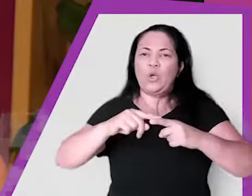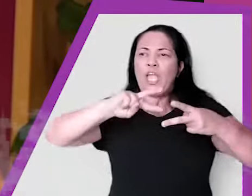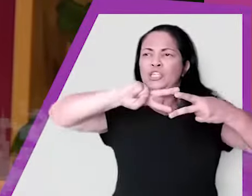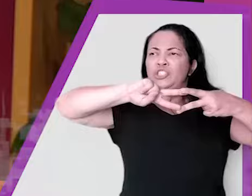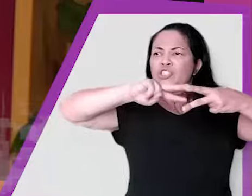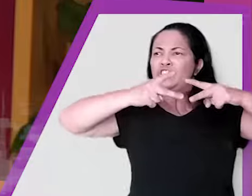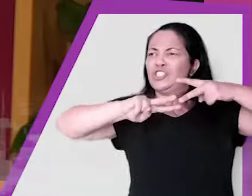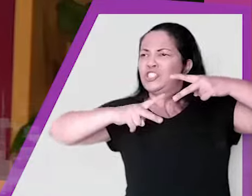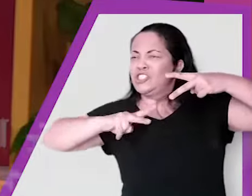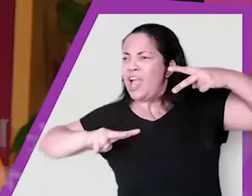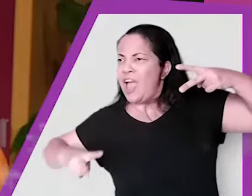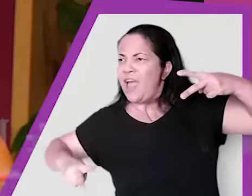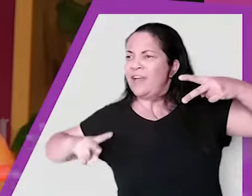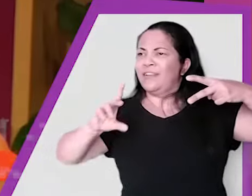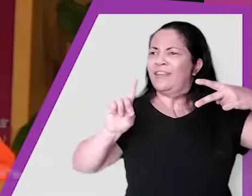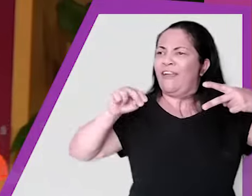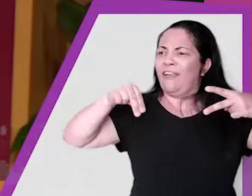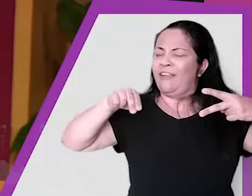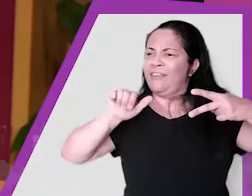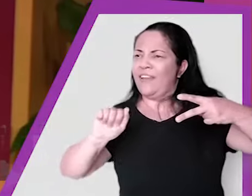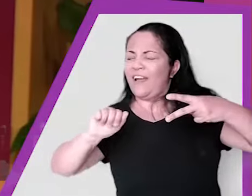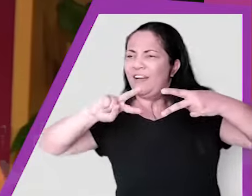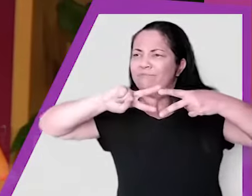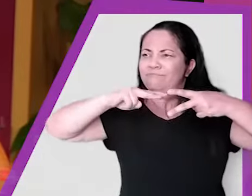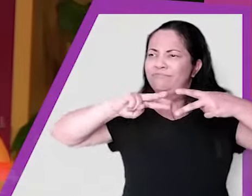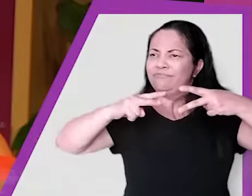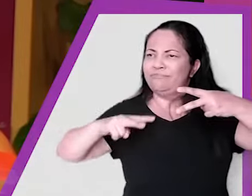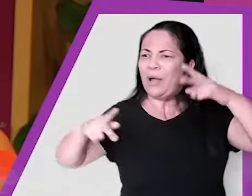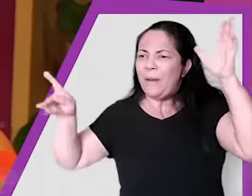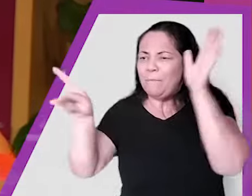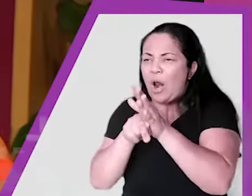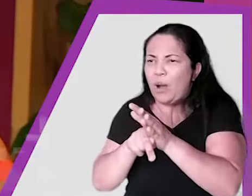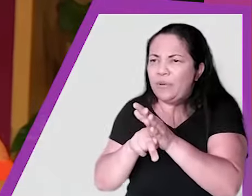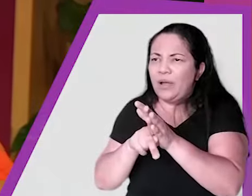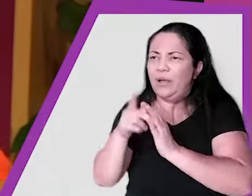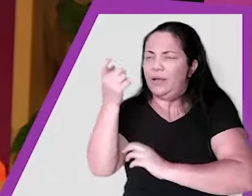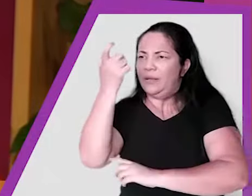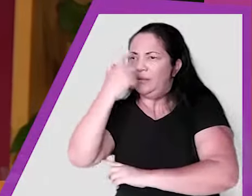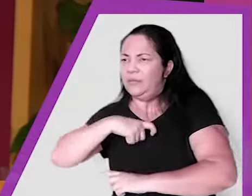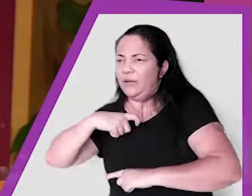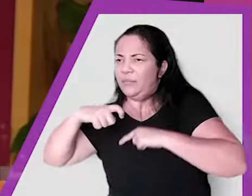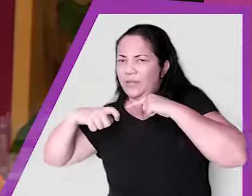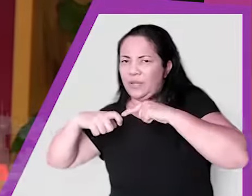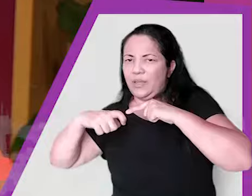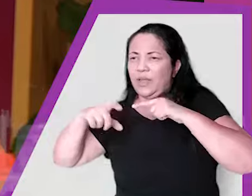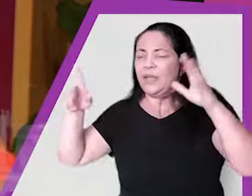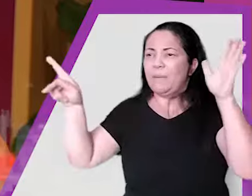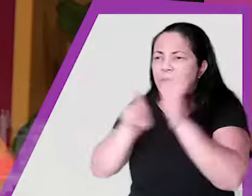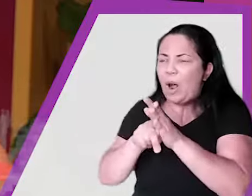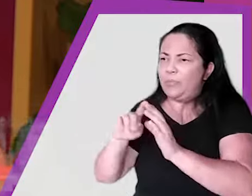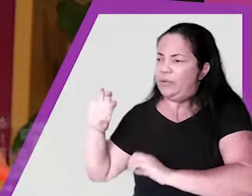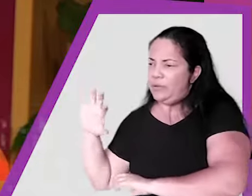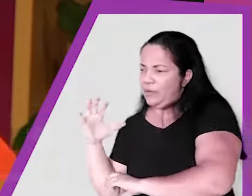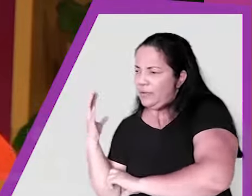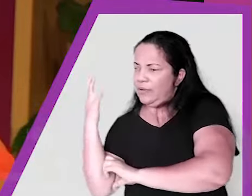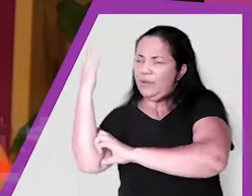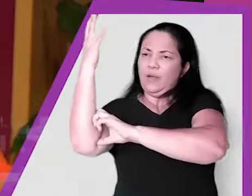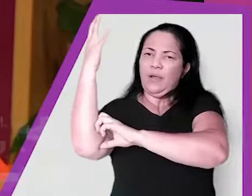Essa combinação de genes, de DNA, que